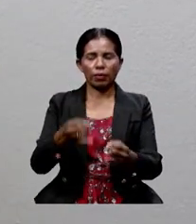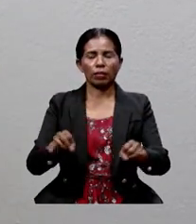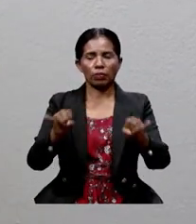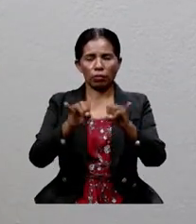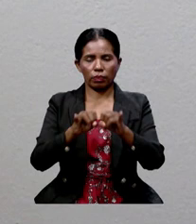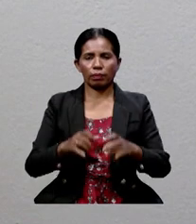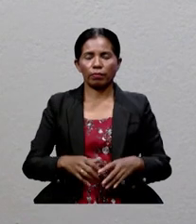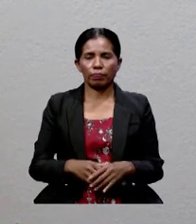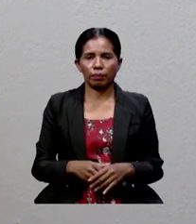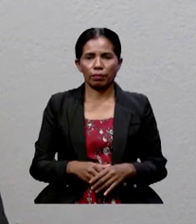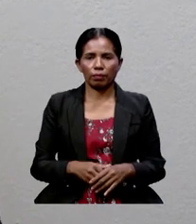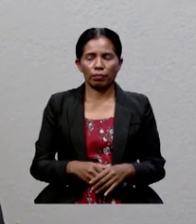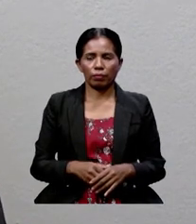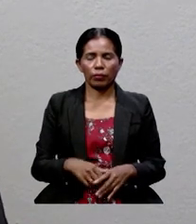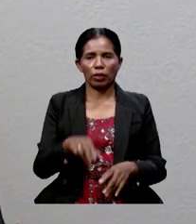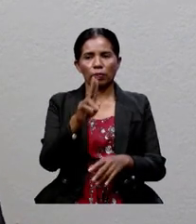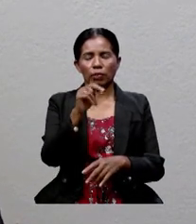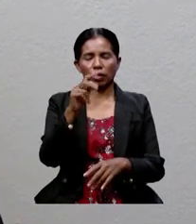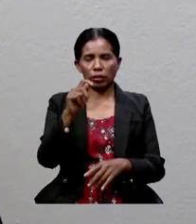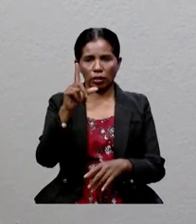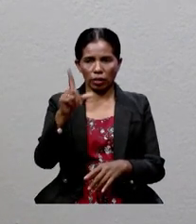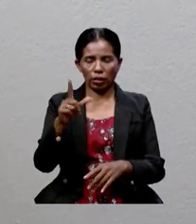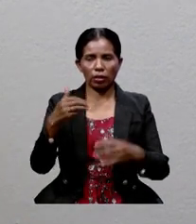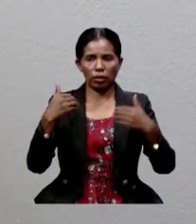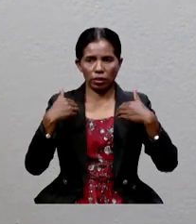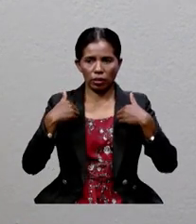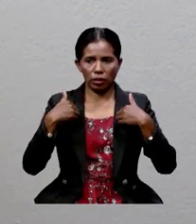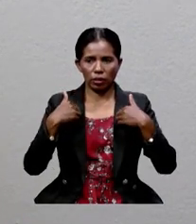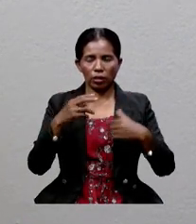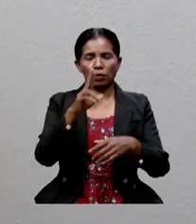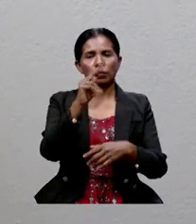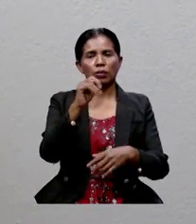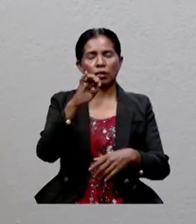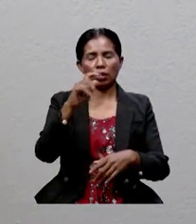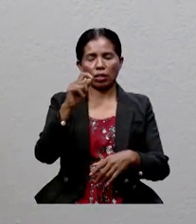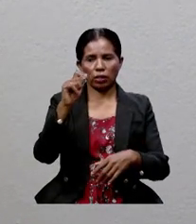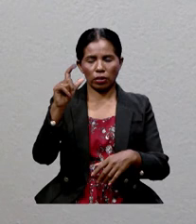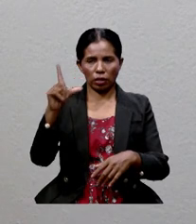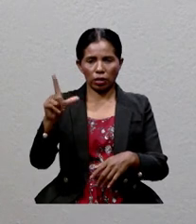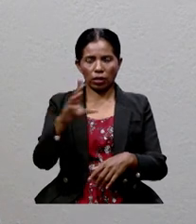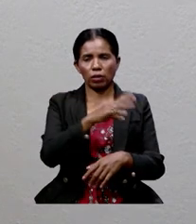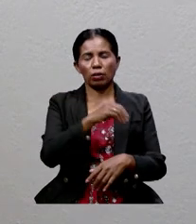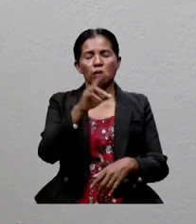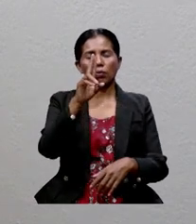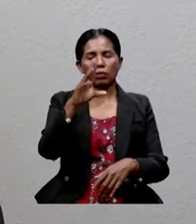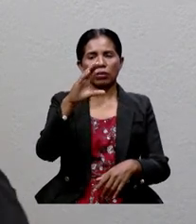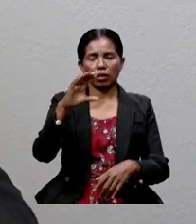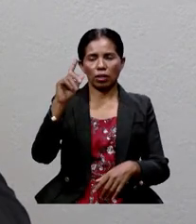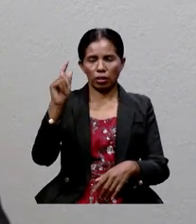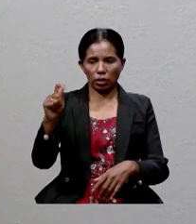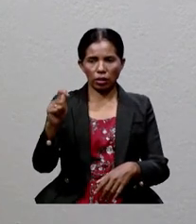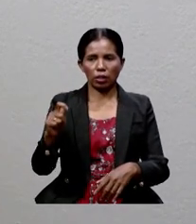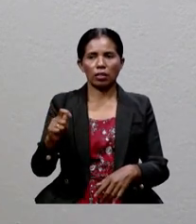Camões. UNTL, iha Unital, nomos iha UCT. Tanto a Universidade de Tolo,